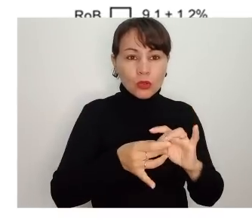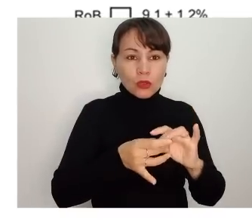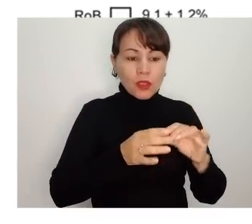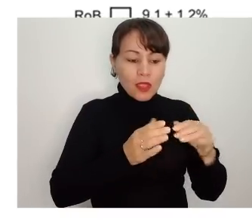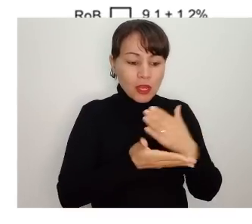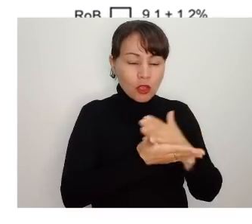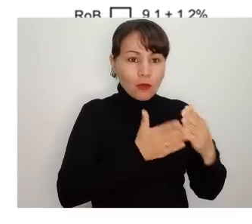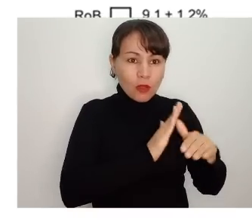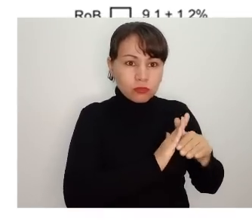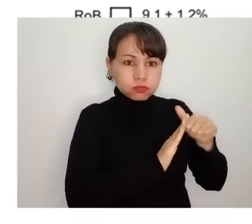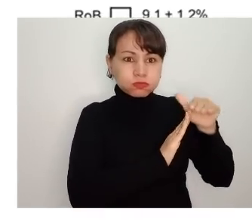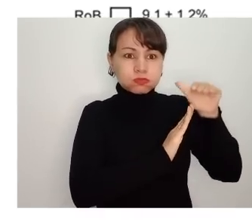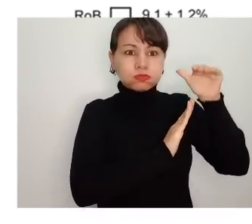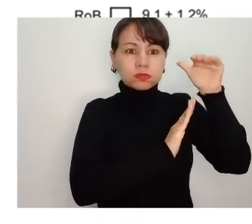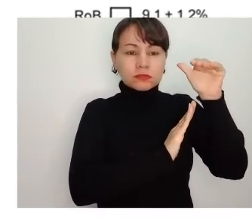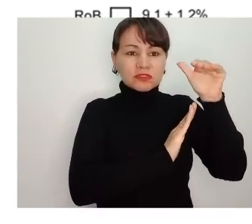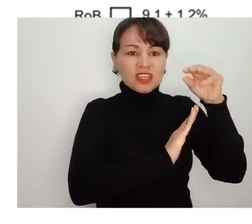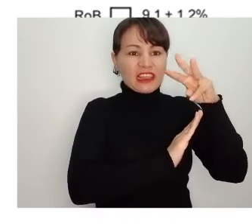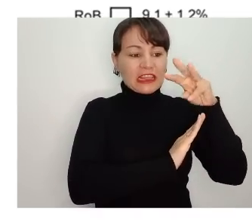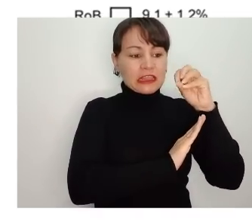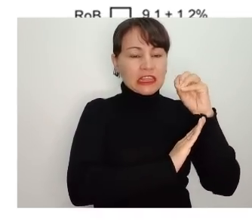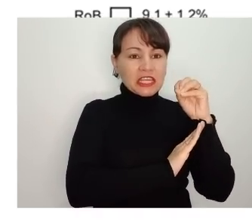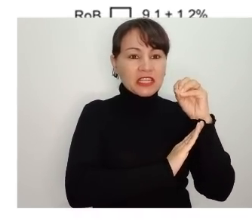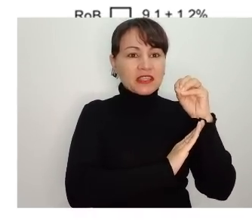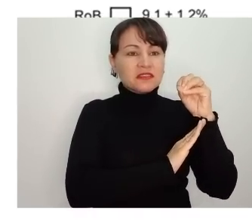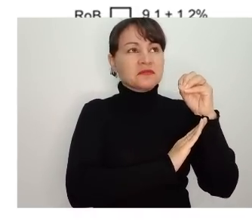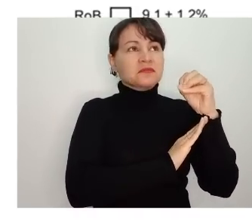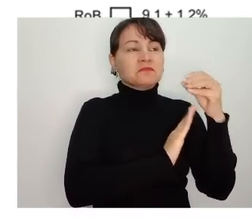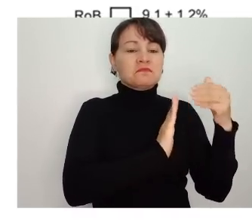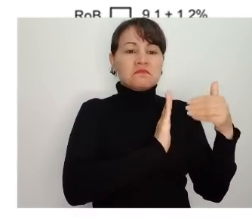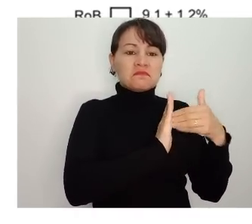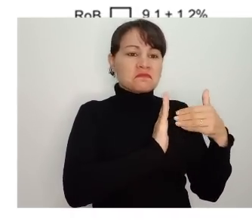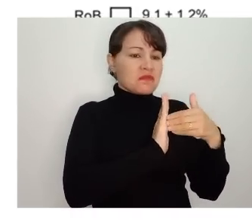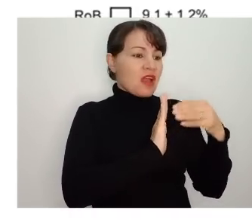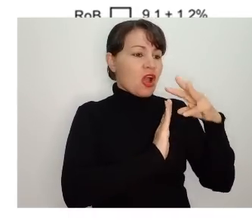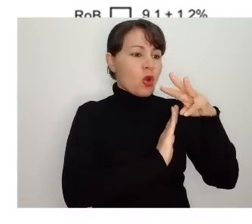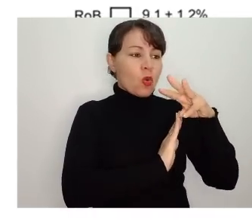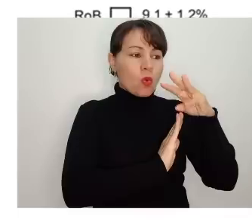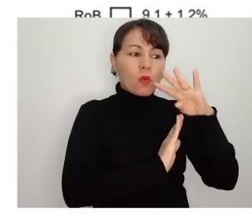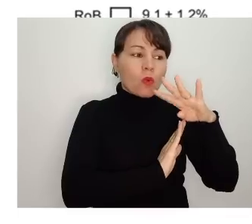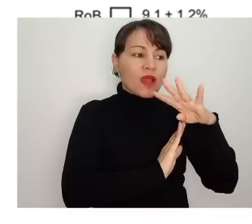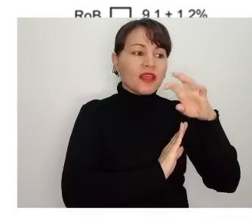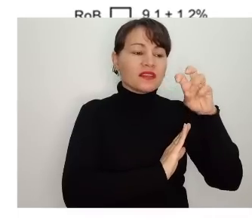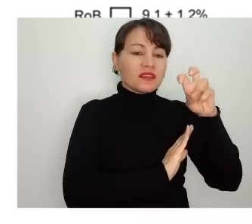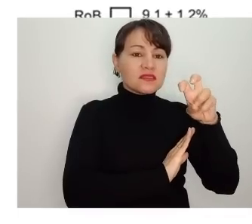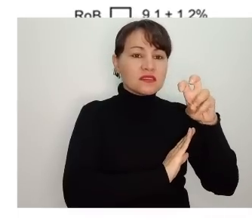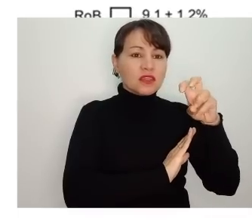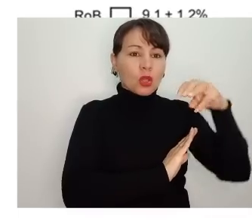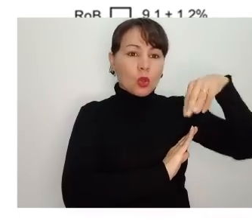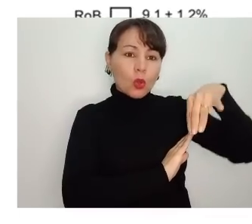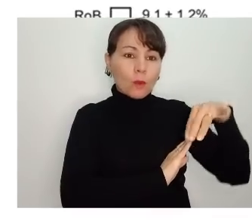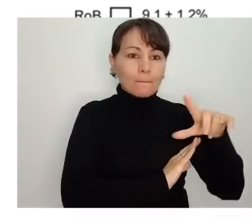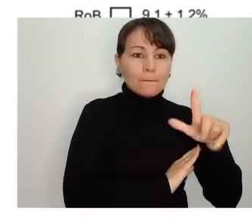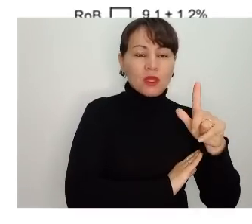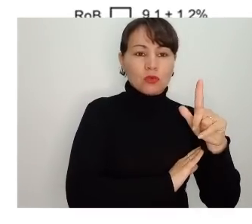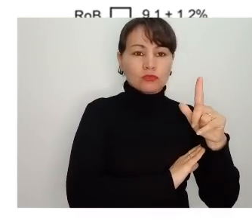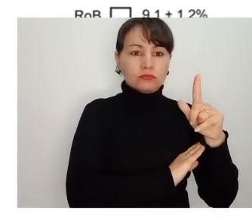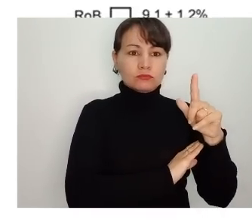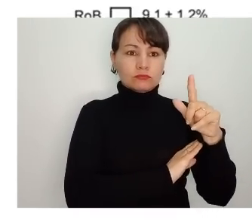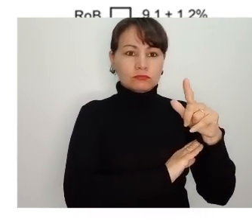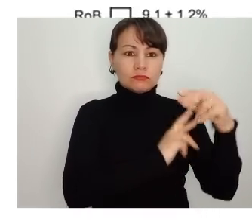chega na fase adulta com uma média de 30 a 45 mil conexões